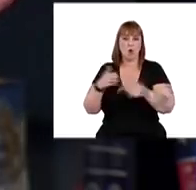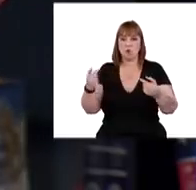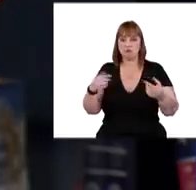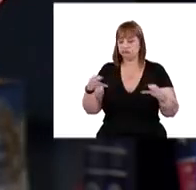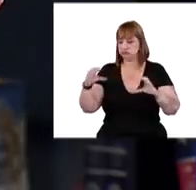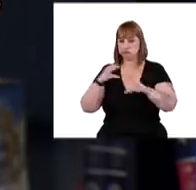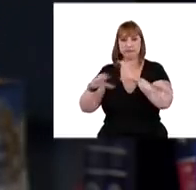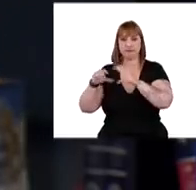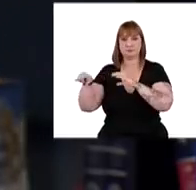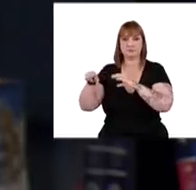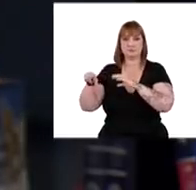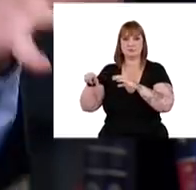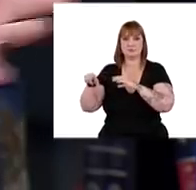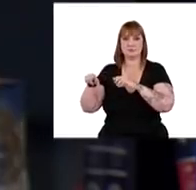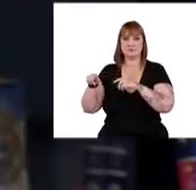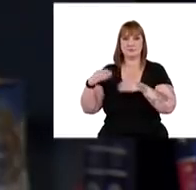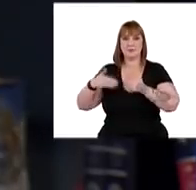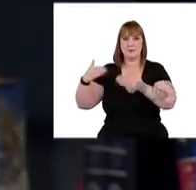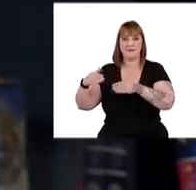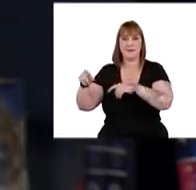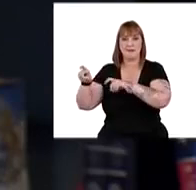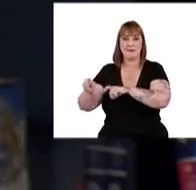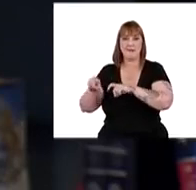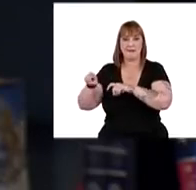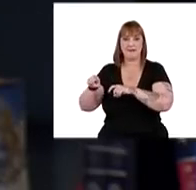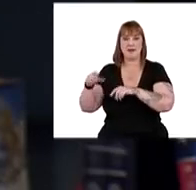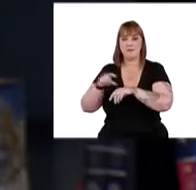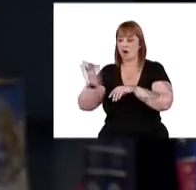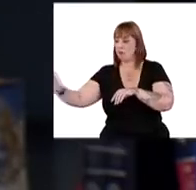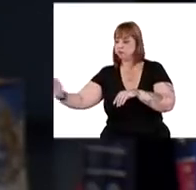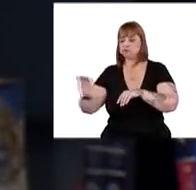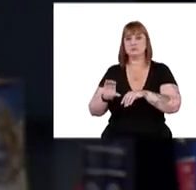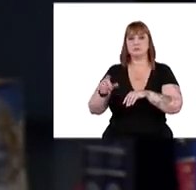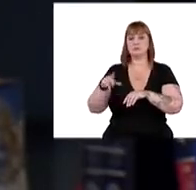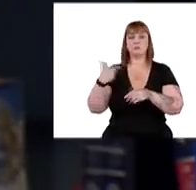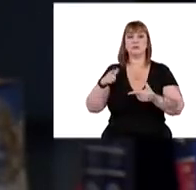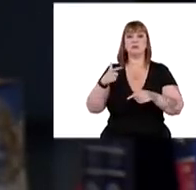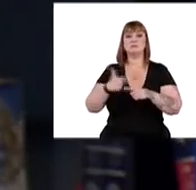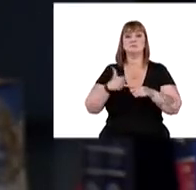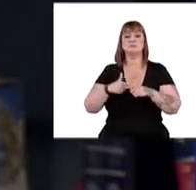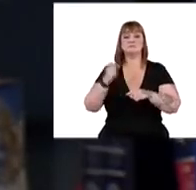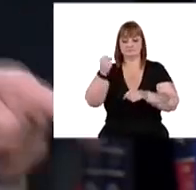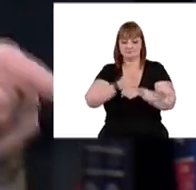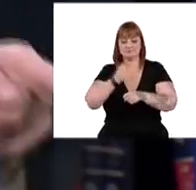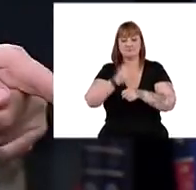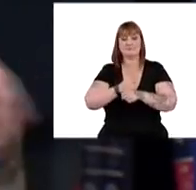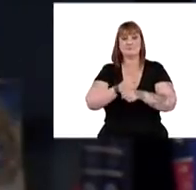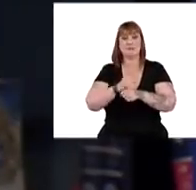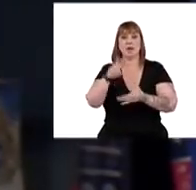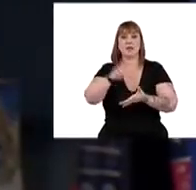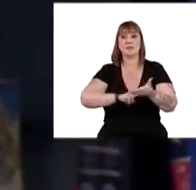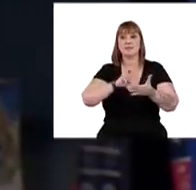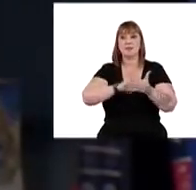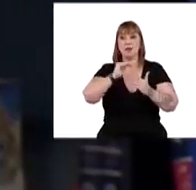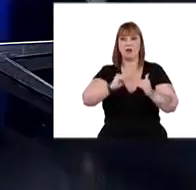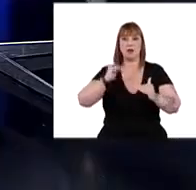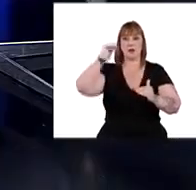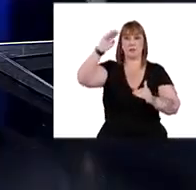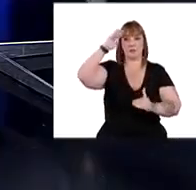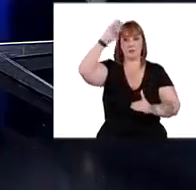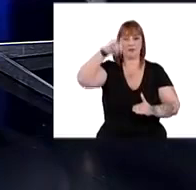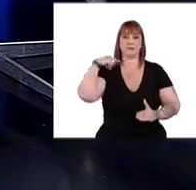que é o Ministério da Arrecadação. Por que não saiu a reforma tributária, que, aliás, está no topo das nossas prioridades